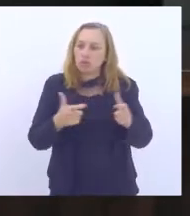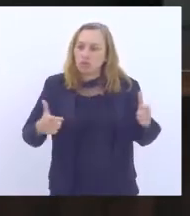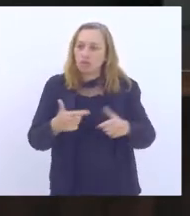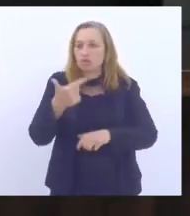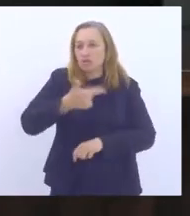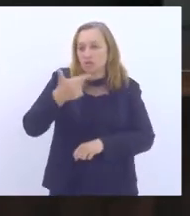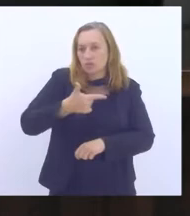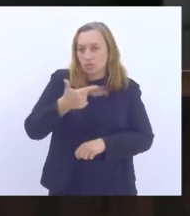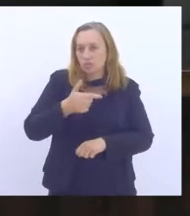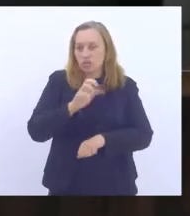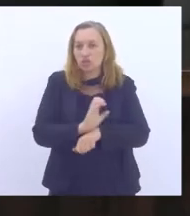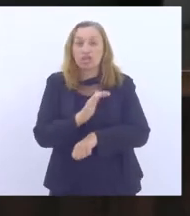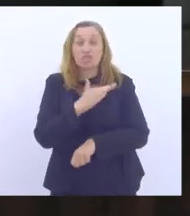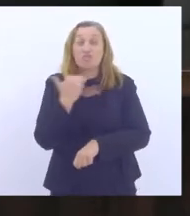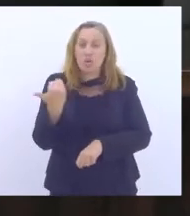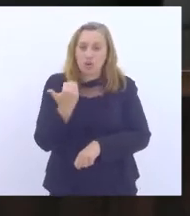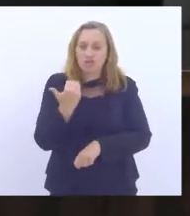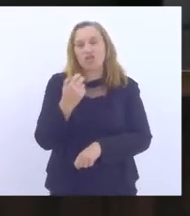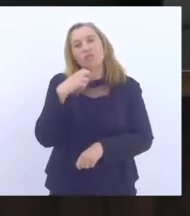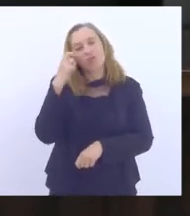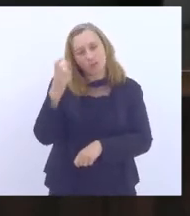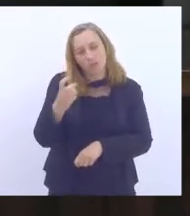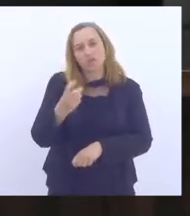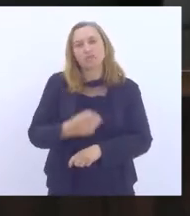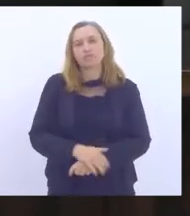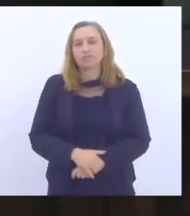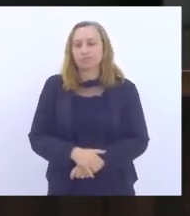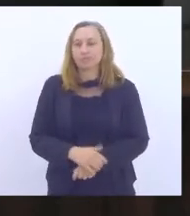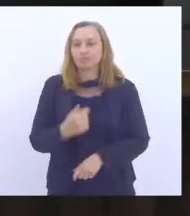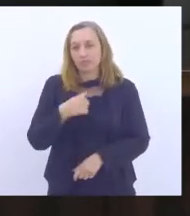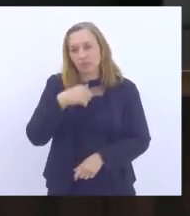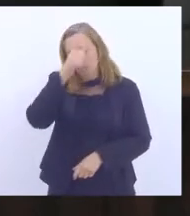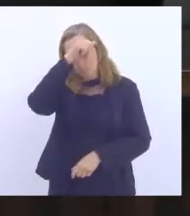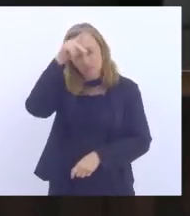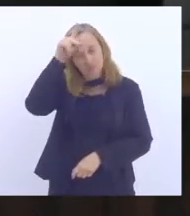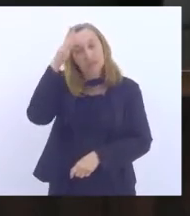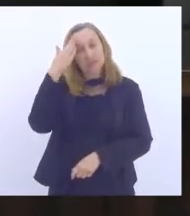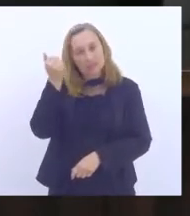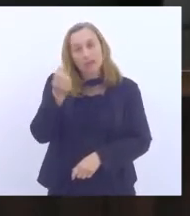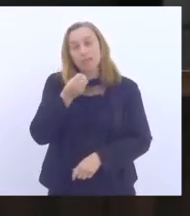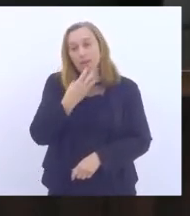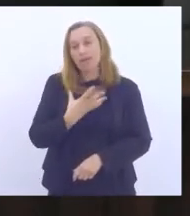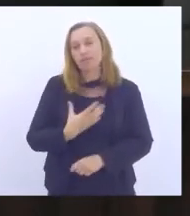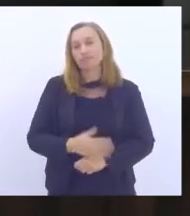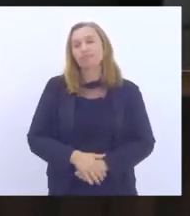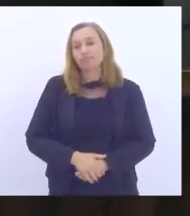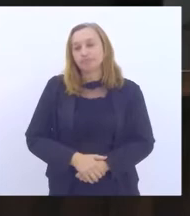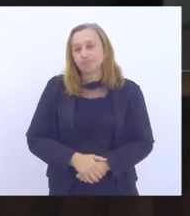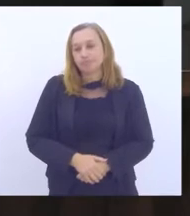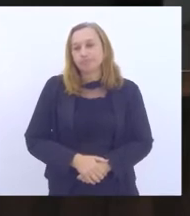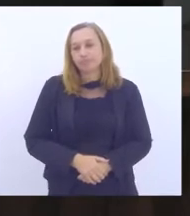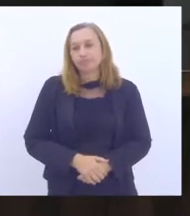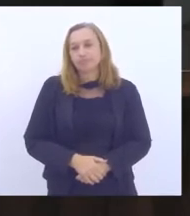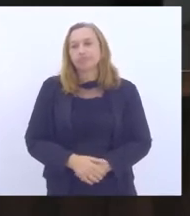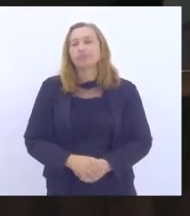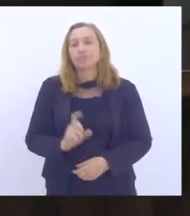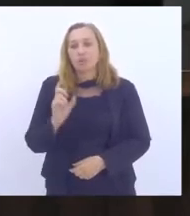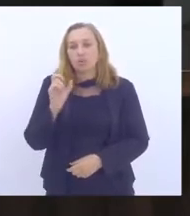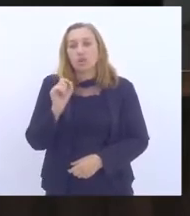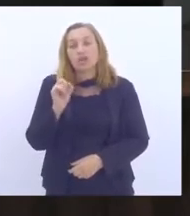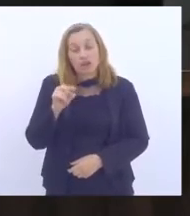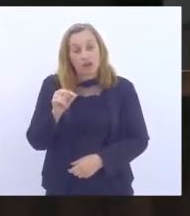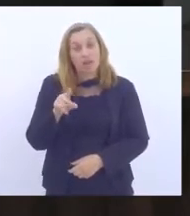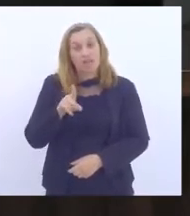o segundo estado em morte é uma vergonha eu fui Prefeito e sei bem o que é